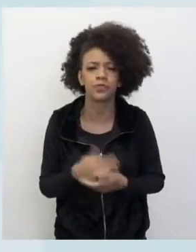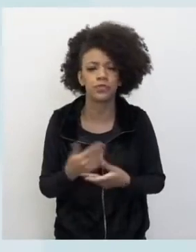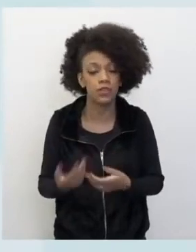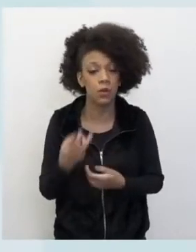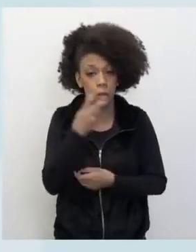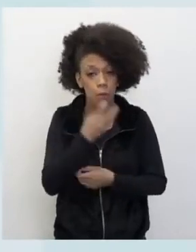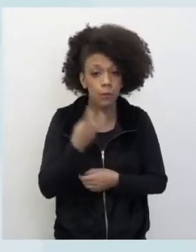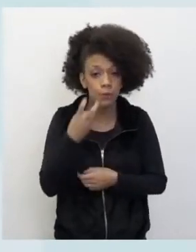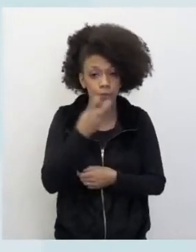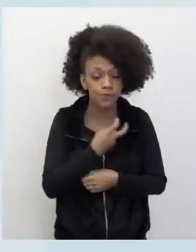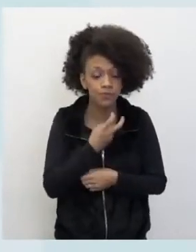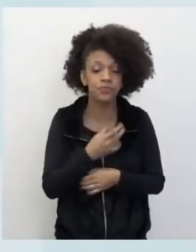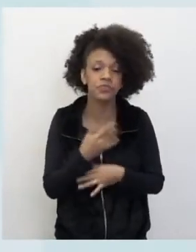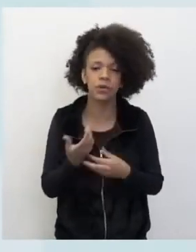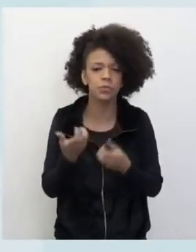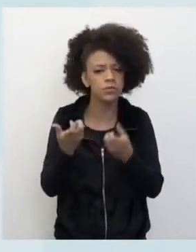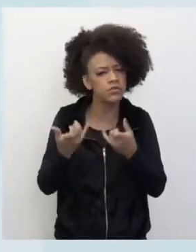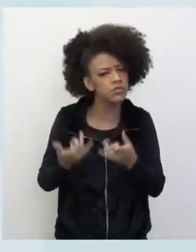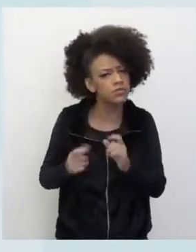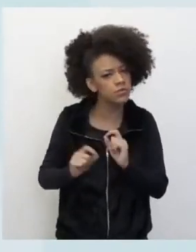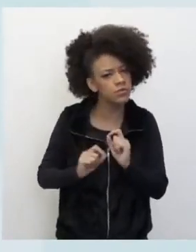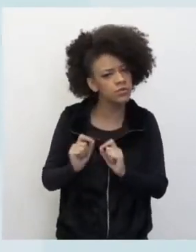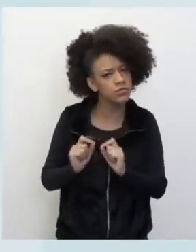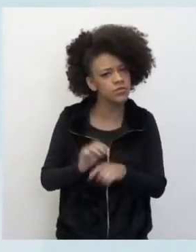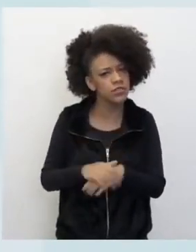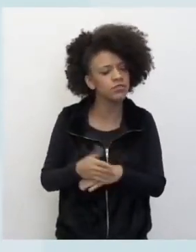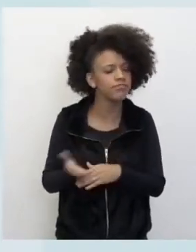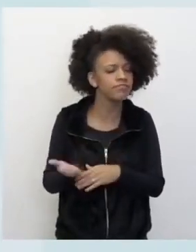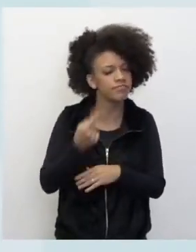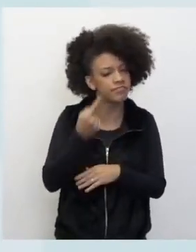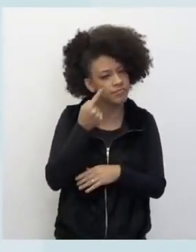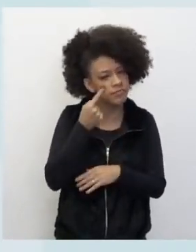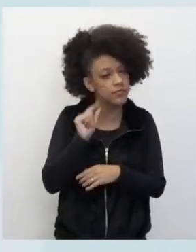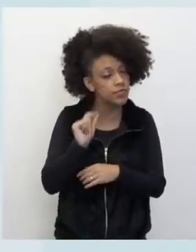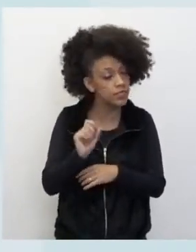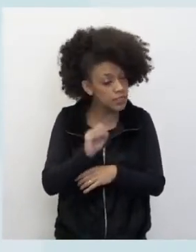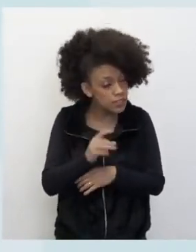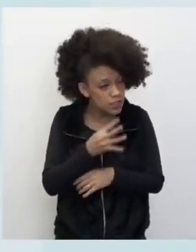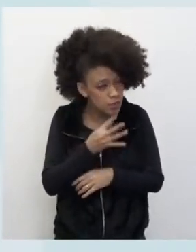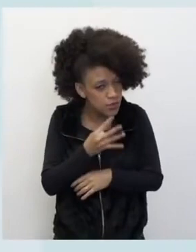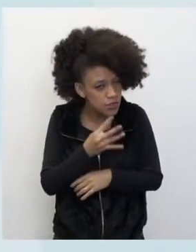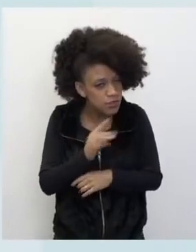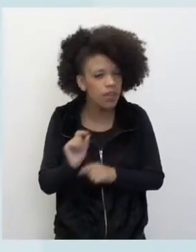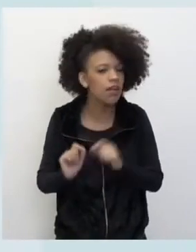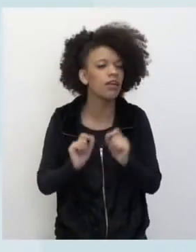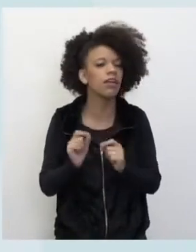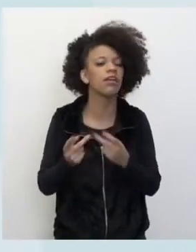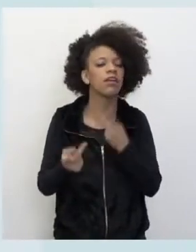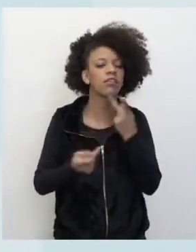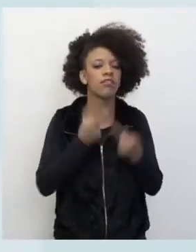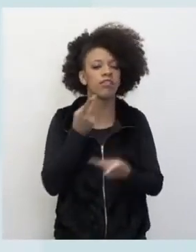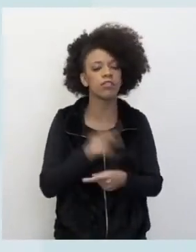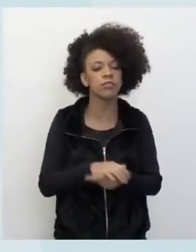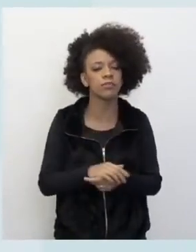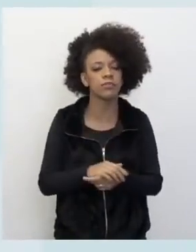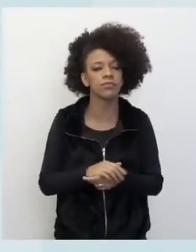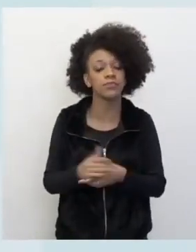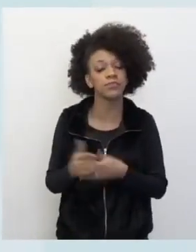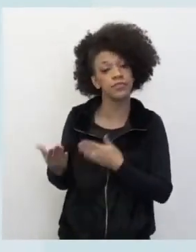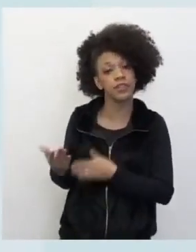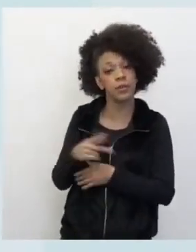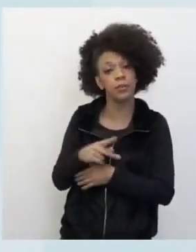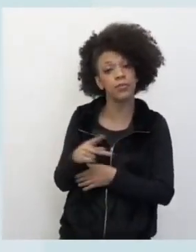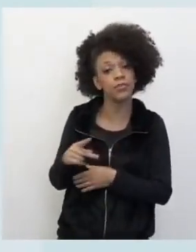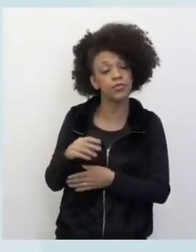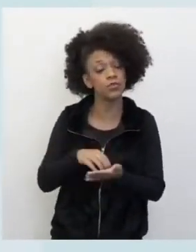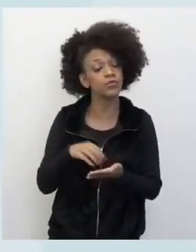um áudio aqui para falar um pouquinho. Vamos ver se vocês reconhecem aí quem está falando. Eu sou professor do